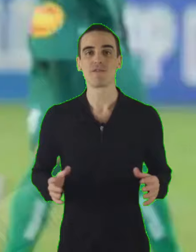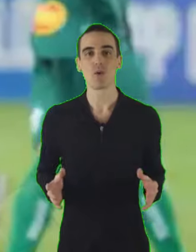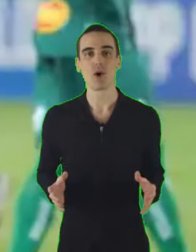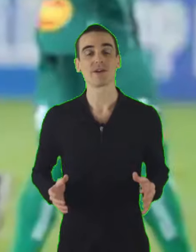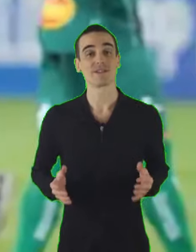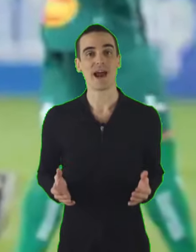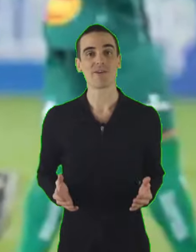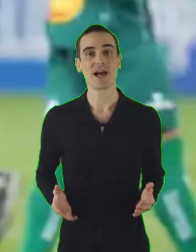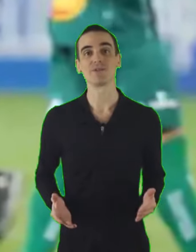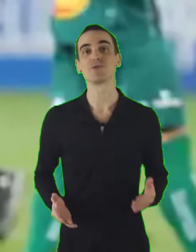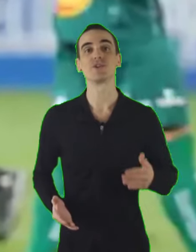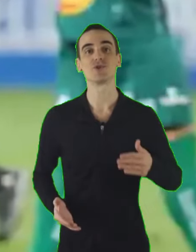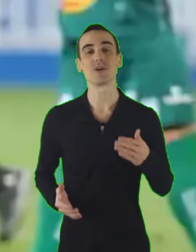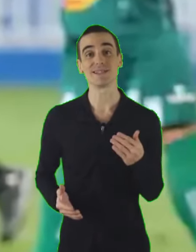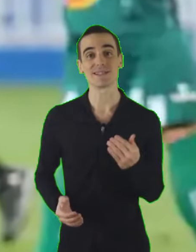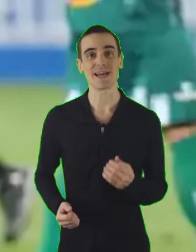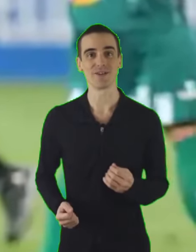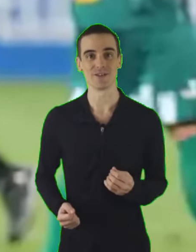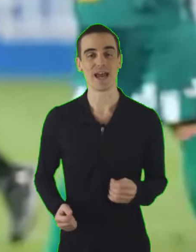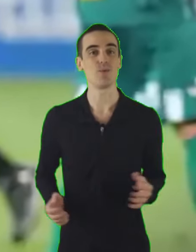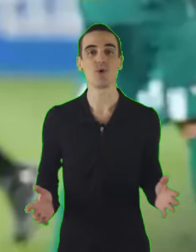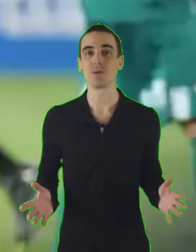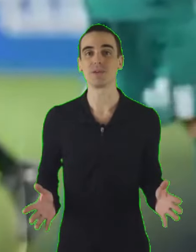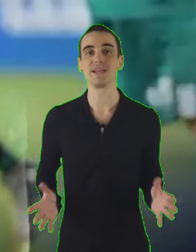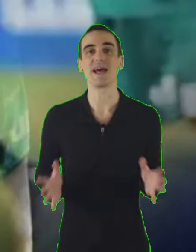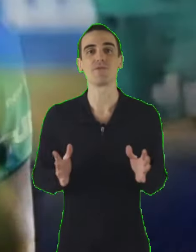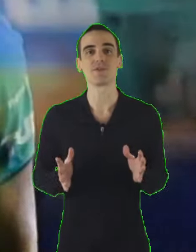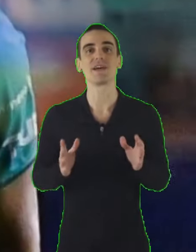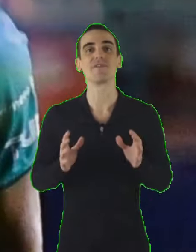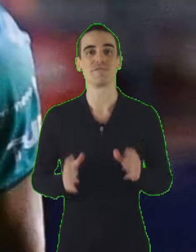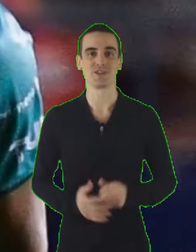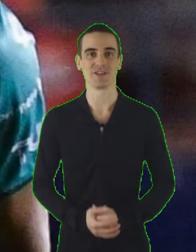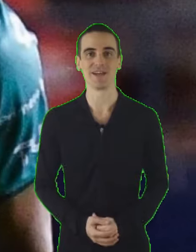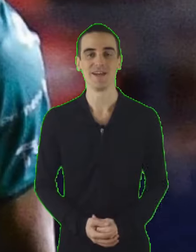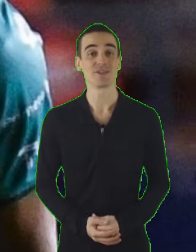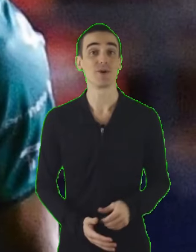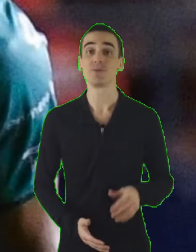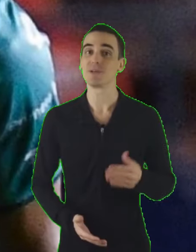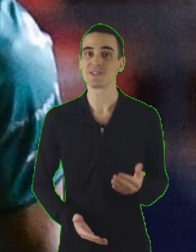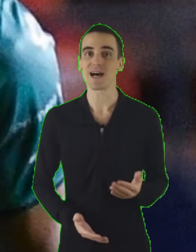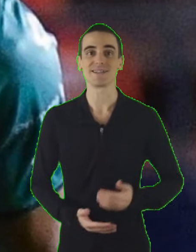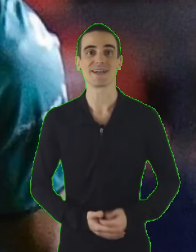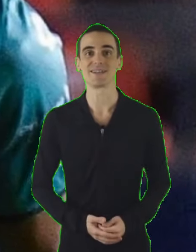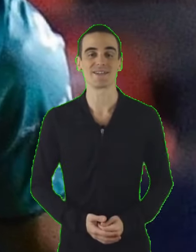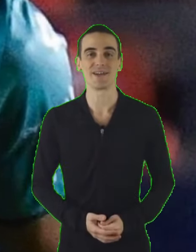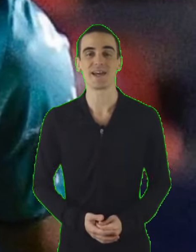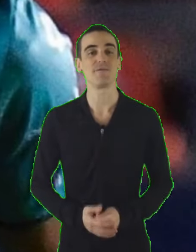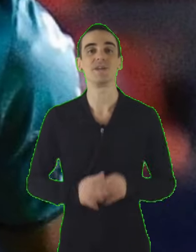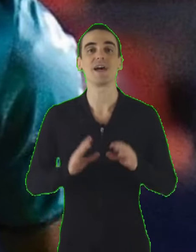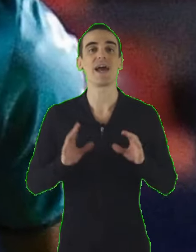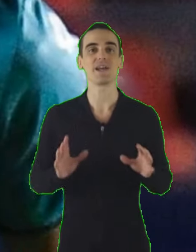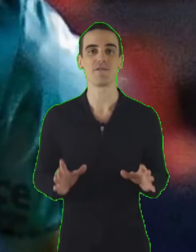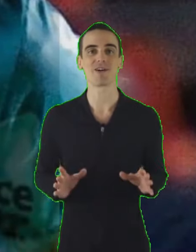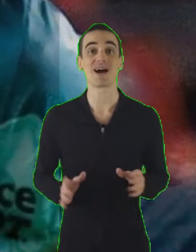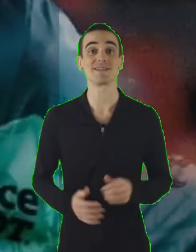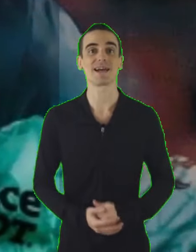um valor pela sessão temporária entretanto recebeu a negativa do independient Lucas Romero defendeu o Cruzeiro entre 2016